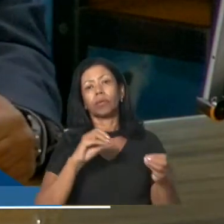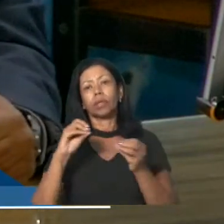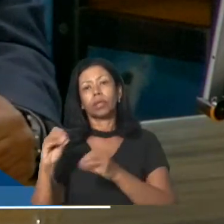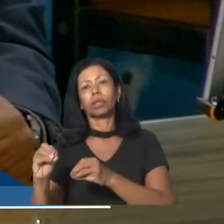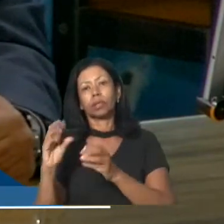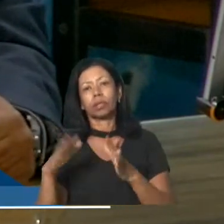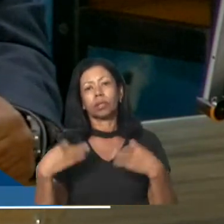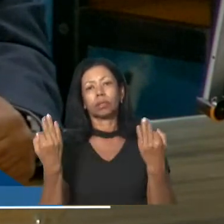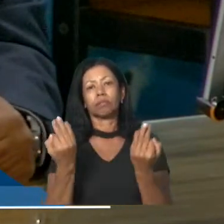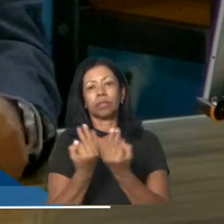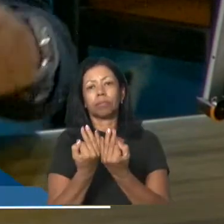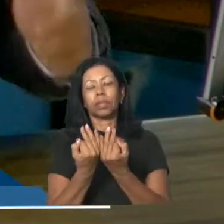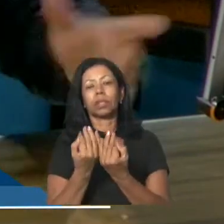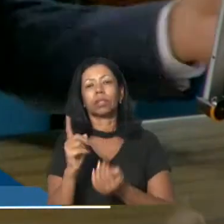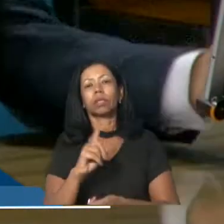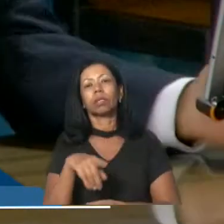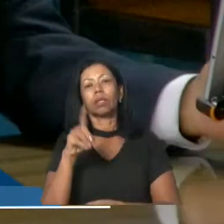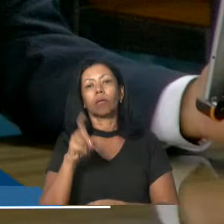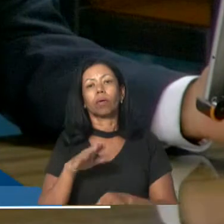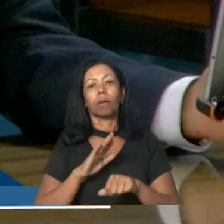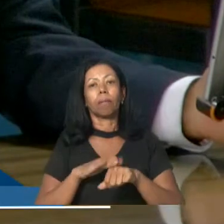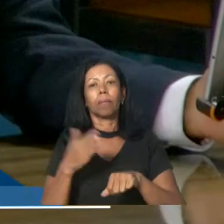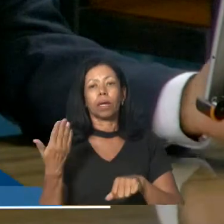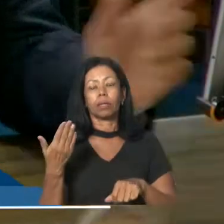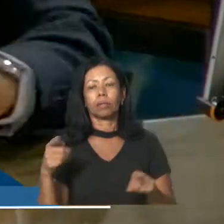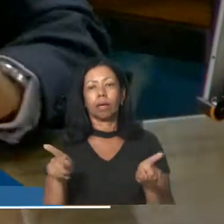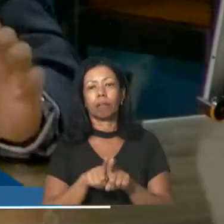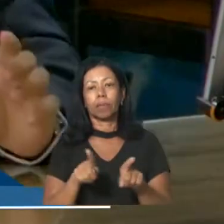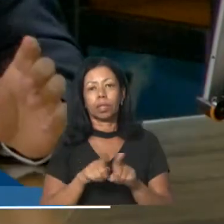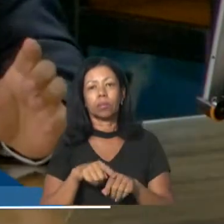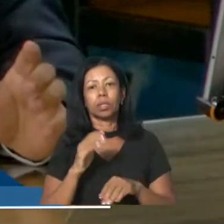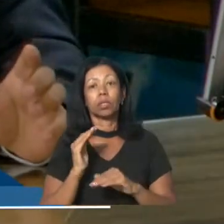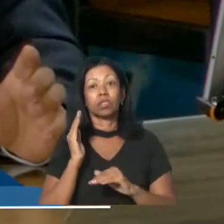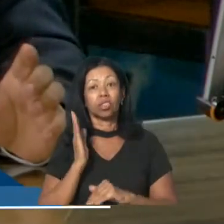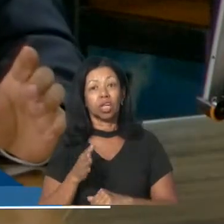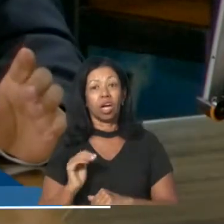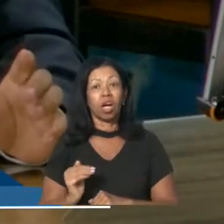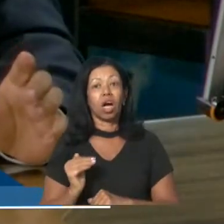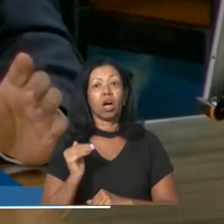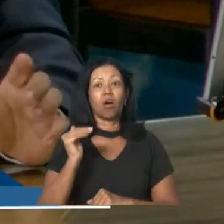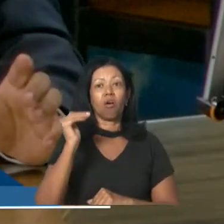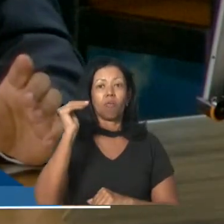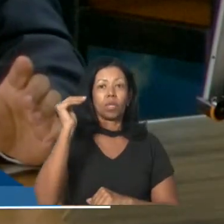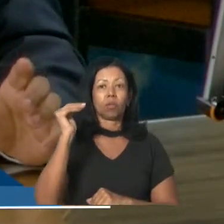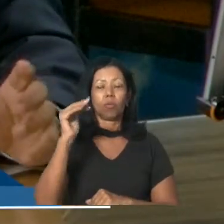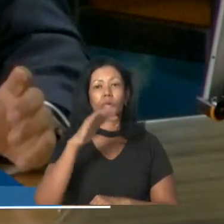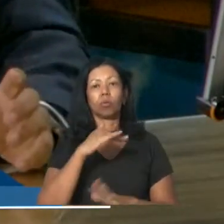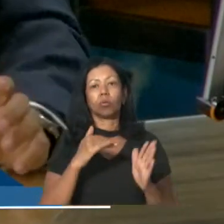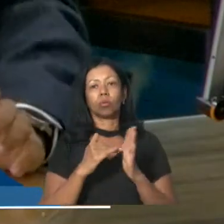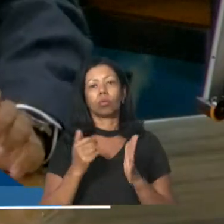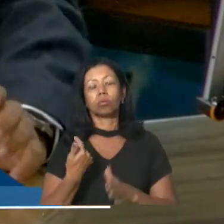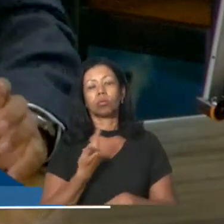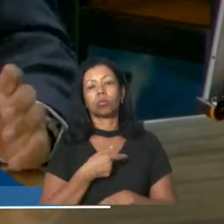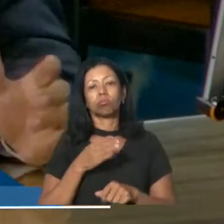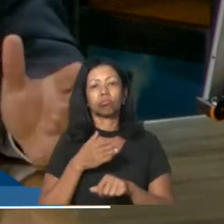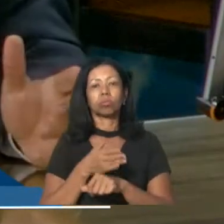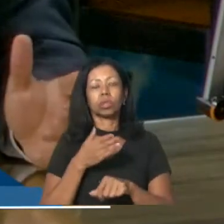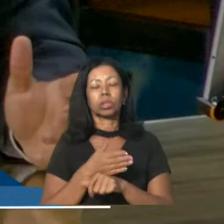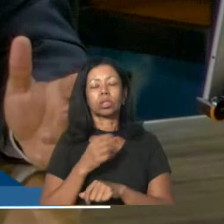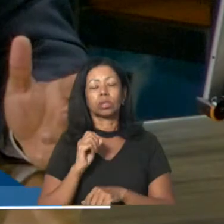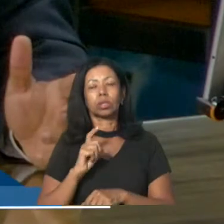das famílias, não é mais aquela realidade, já aumentou. Todos nós frequentamos, tem